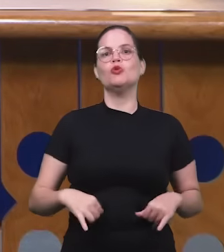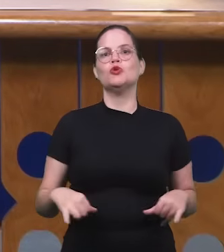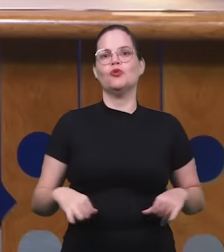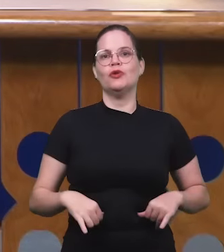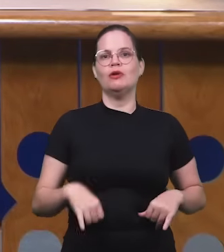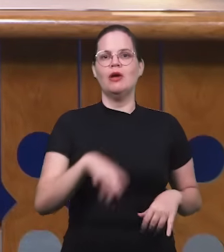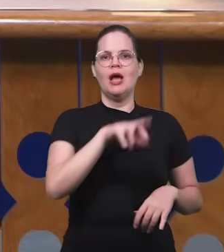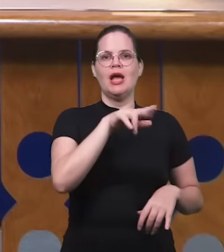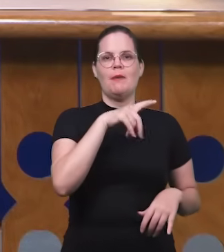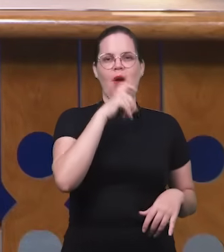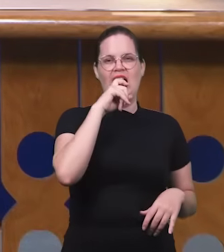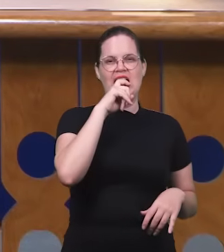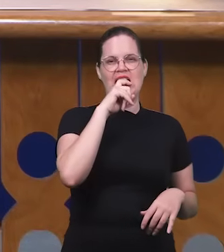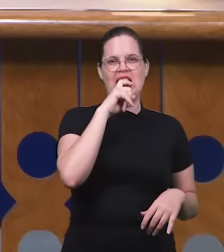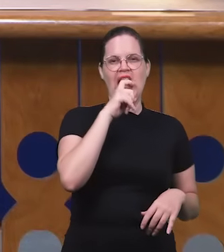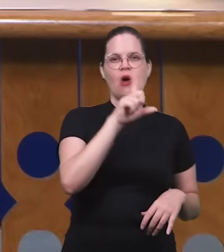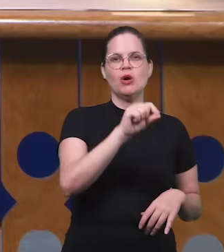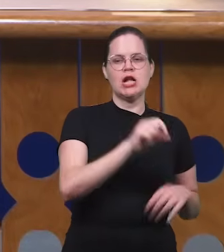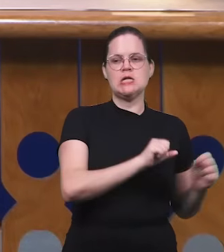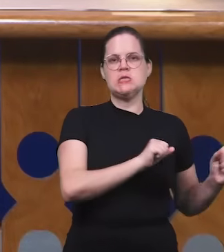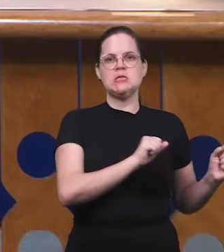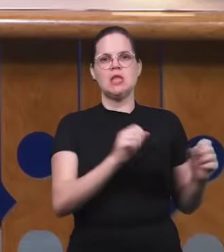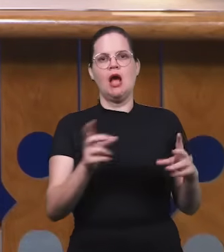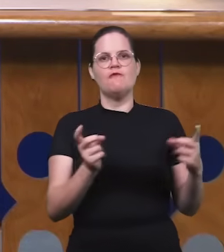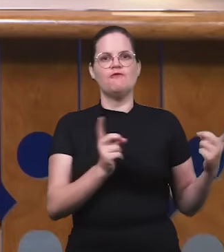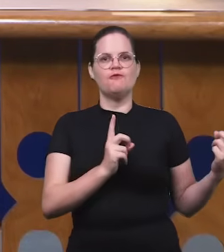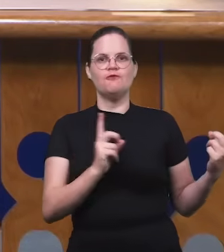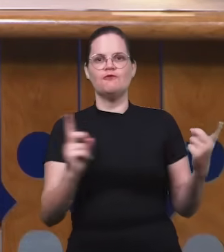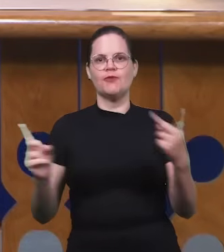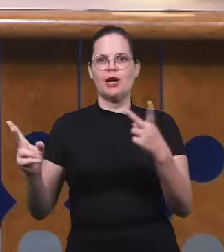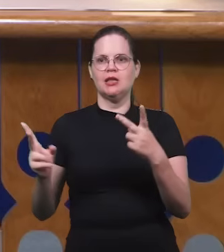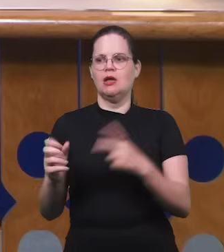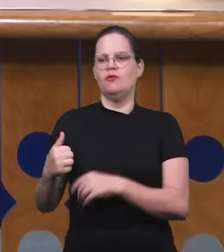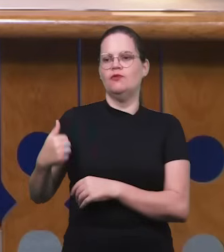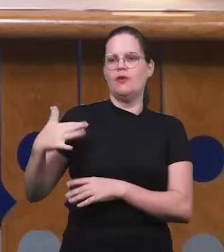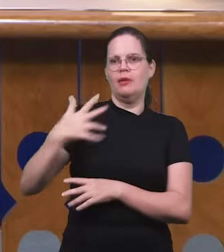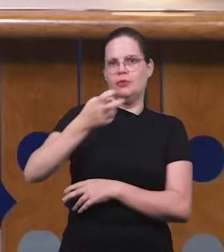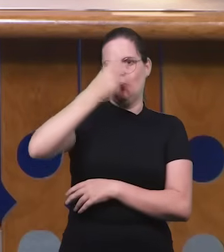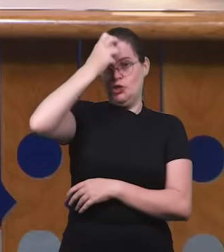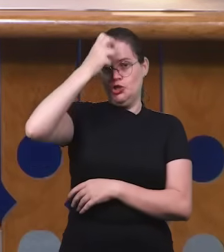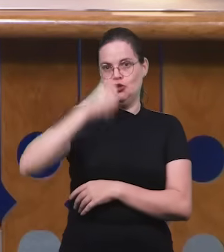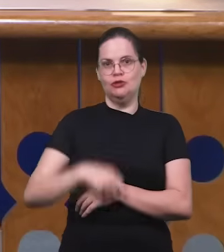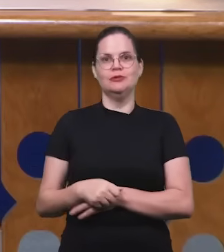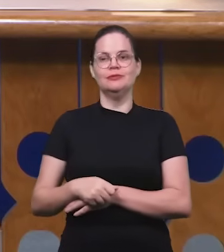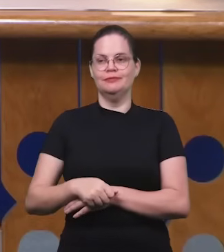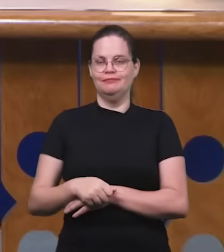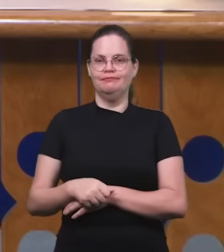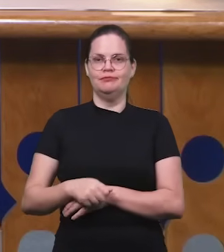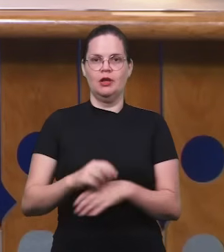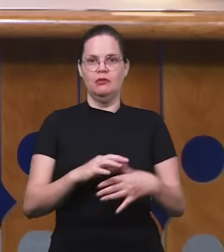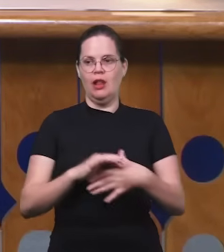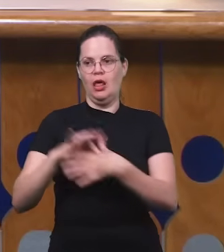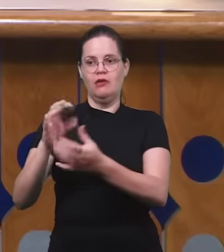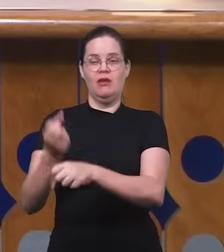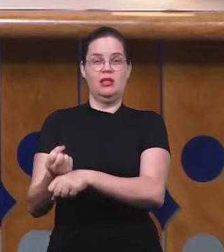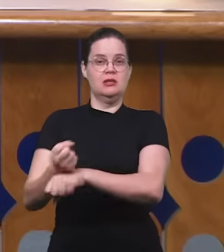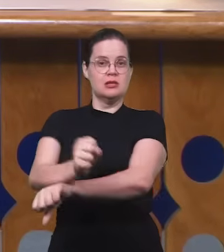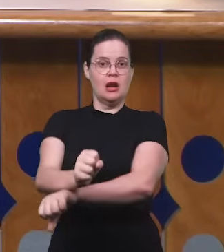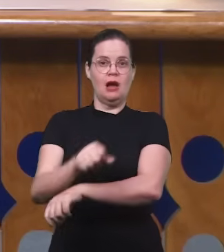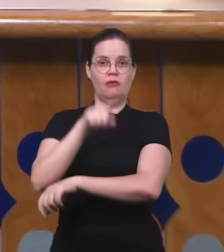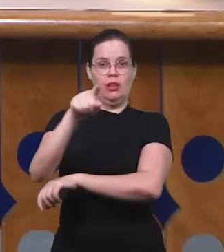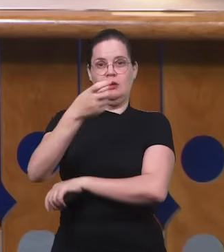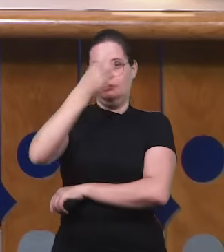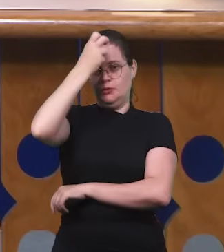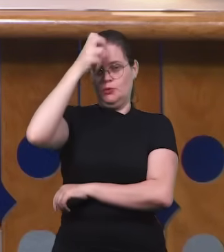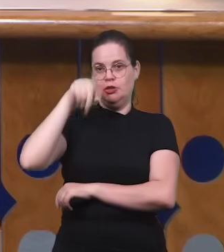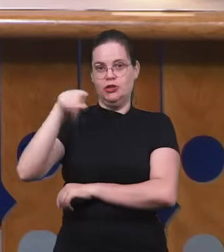e separado abruptamente da presença do pai e da mãe, levado como cativo